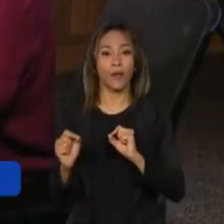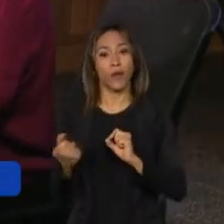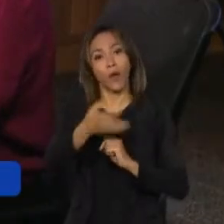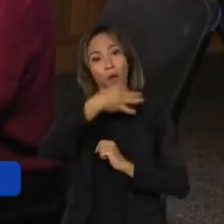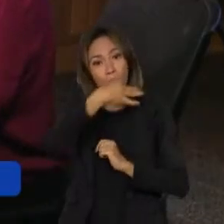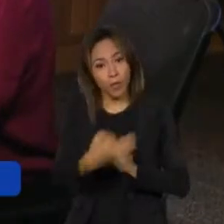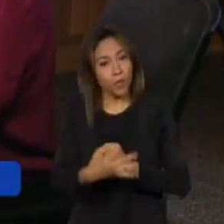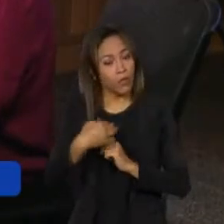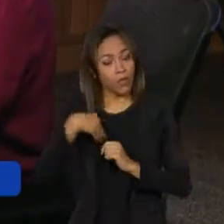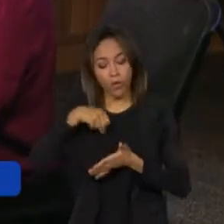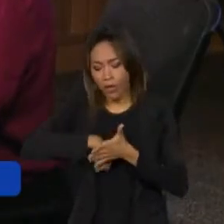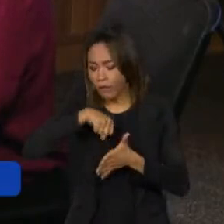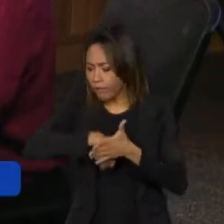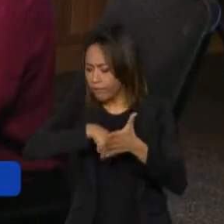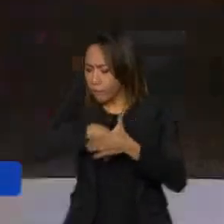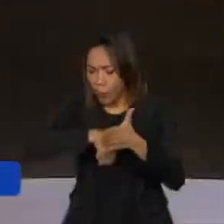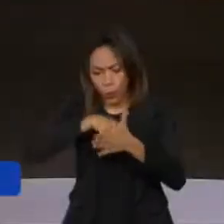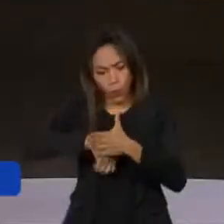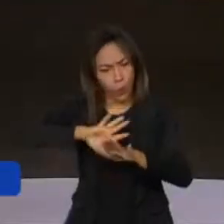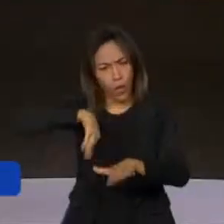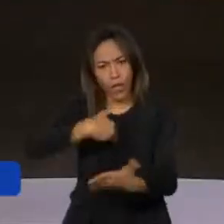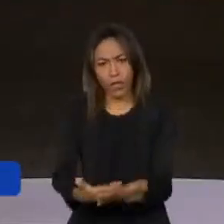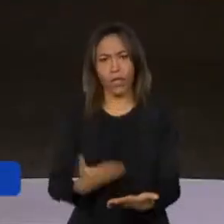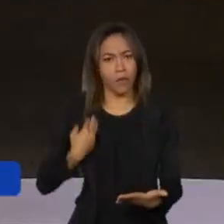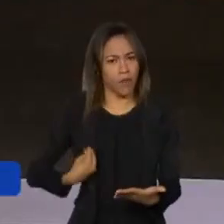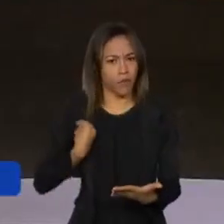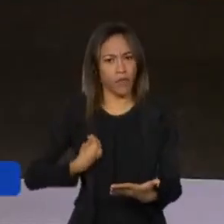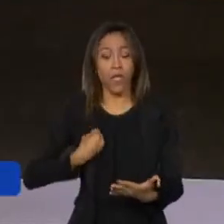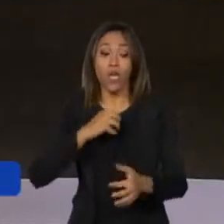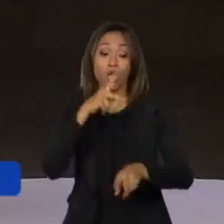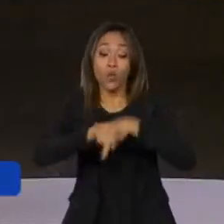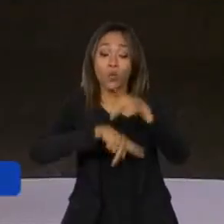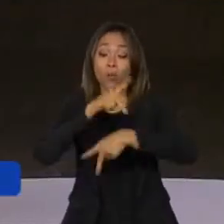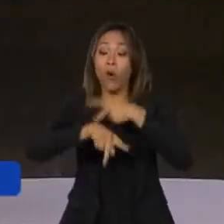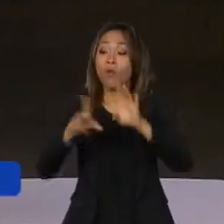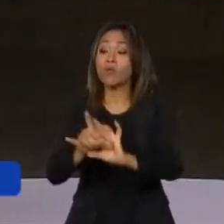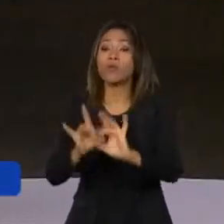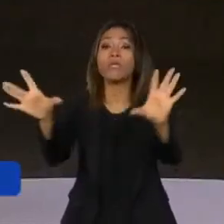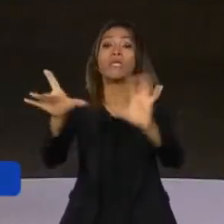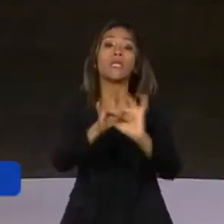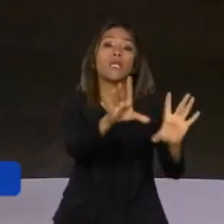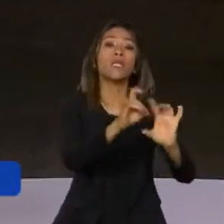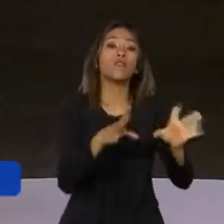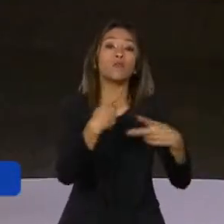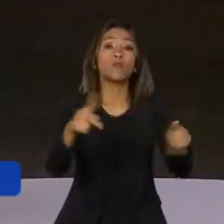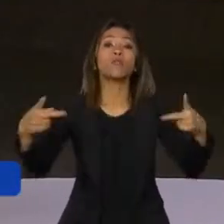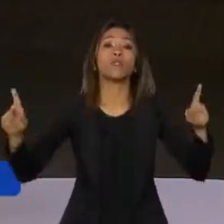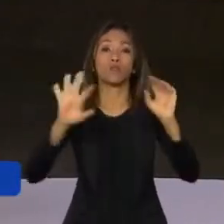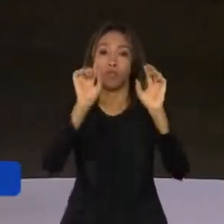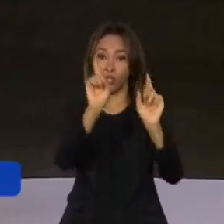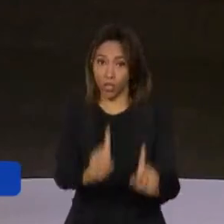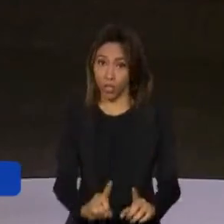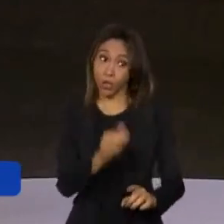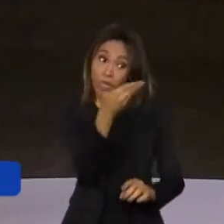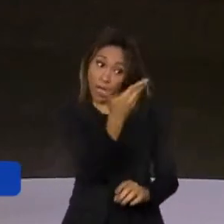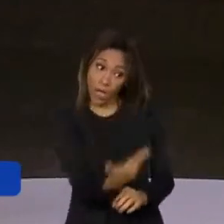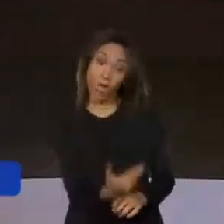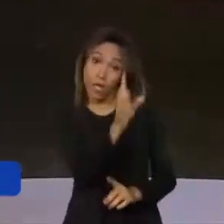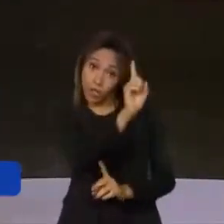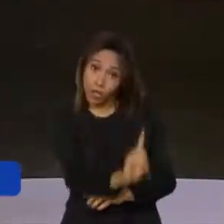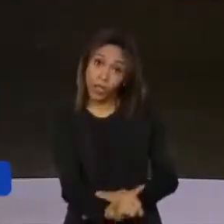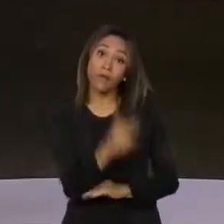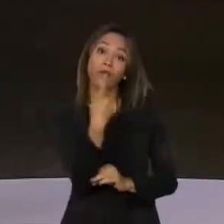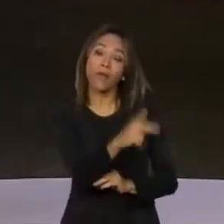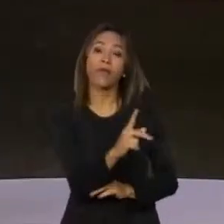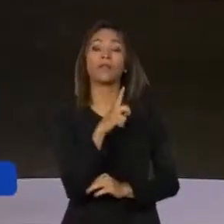defendi durante toda a minha vida né ou seja autodeterminação dos povos o povo palestino tem direito luta pela